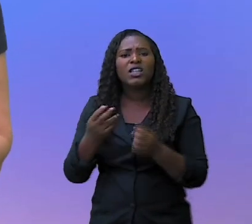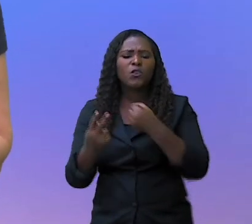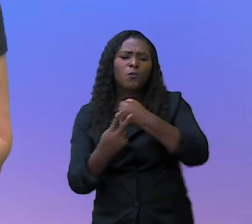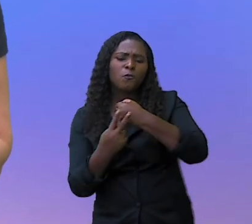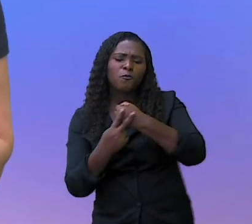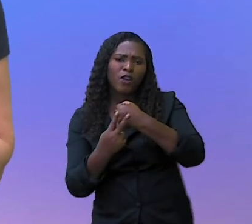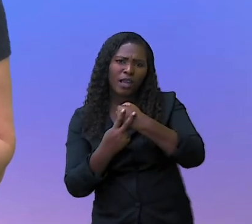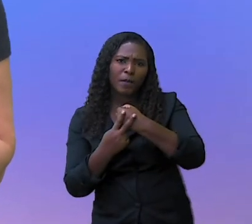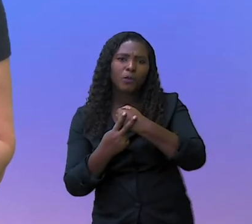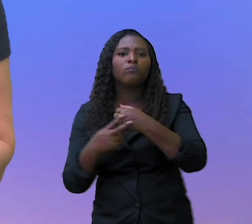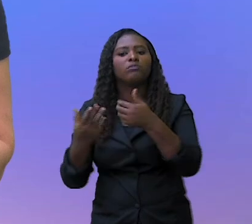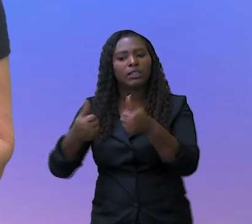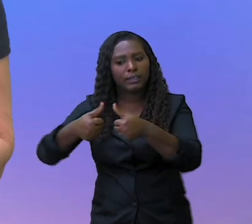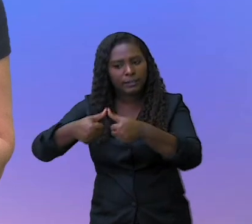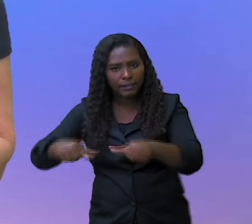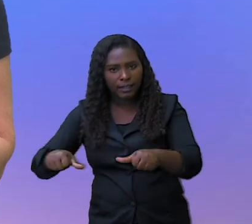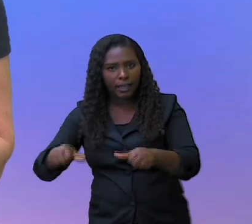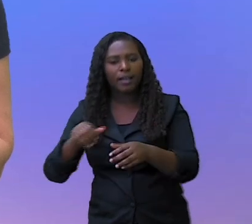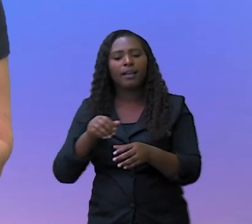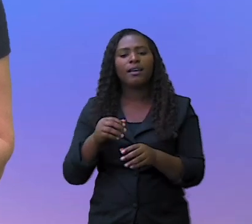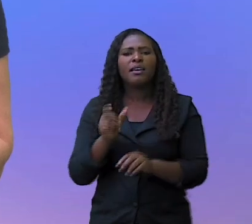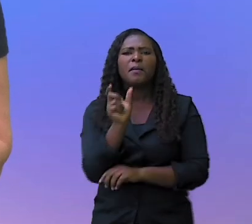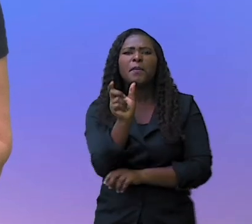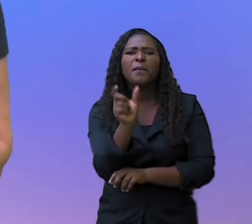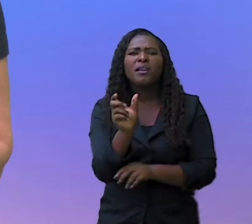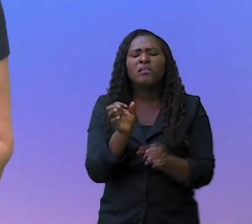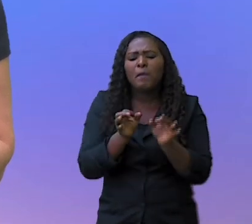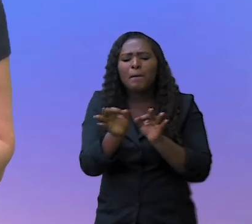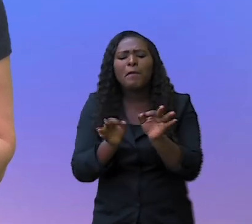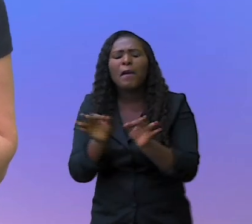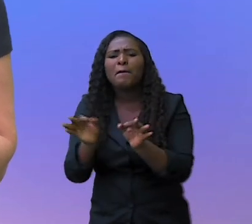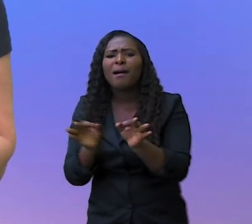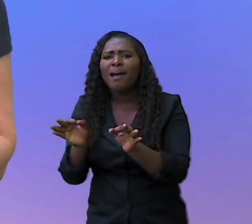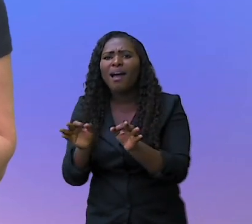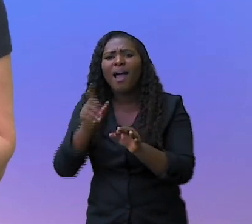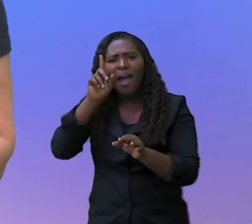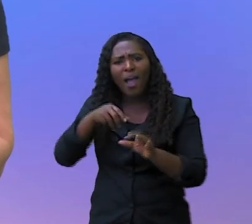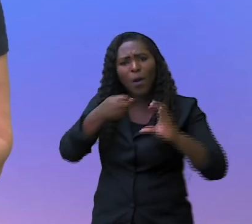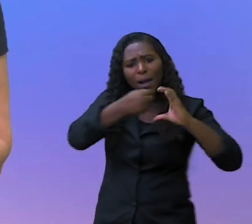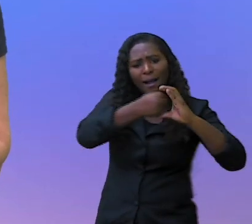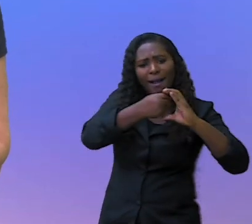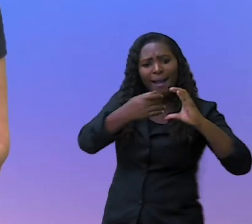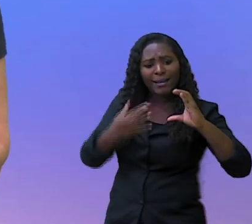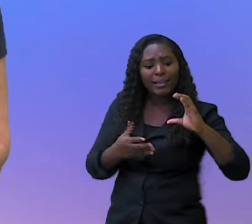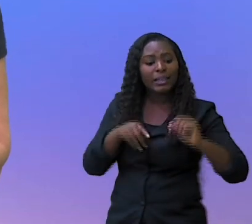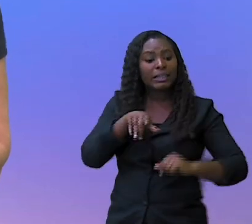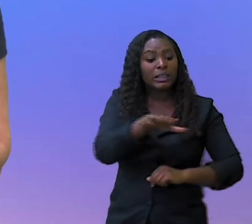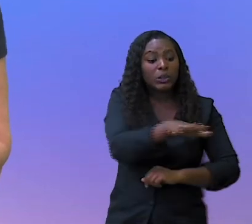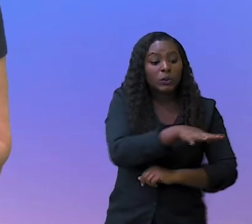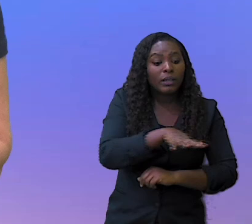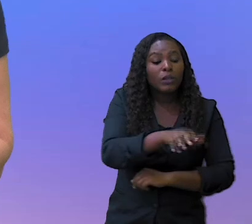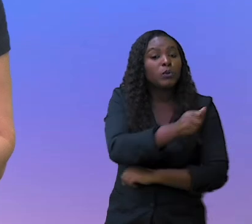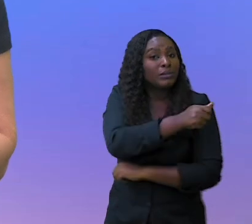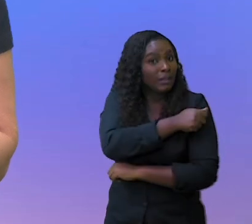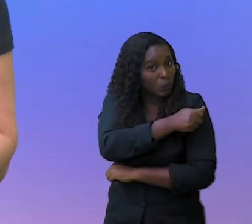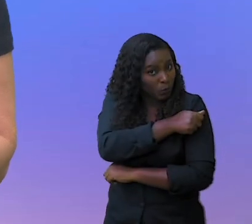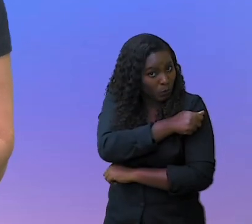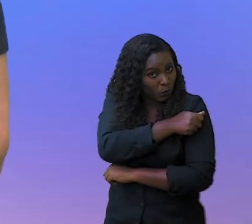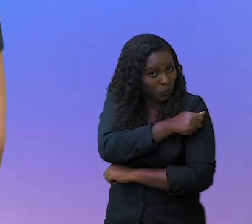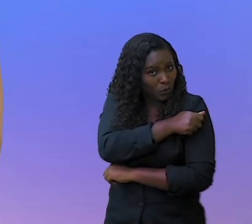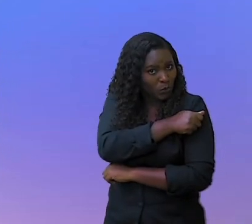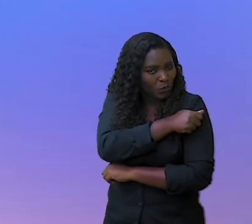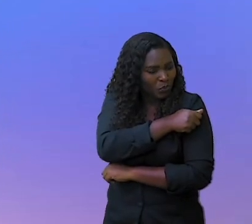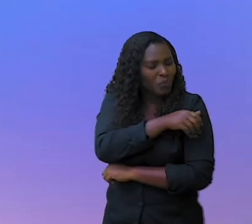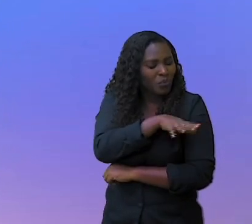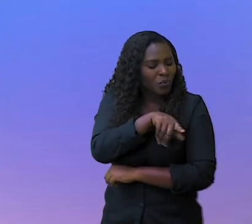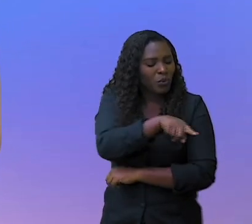palavra preparados é uma característica, não é mesmo? Um adjetivo, portanto, é um predicativo do sujeito. Já na